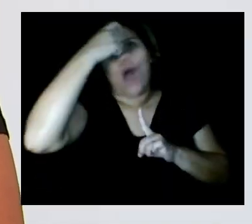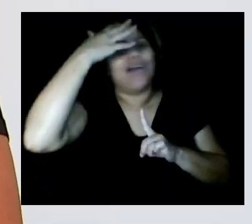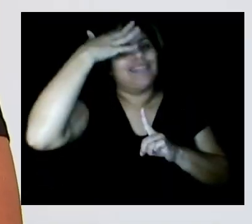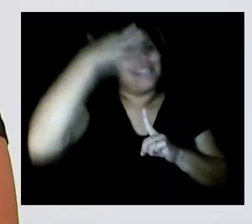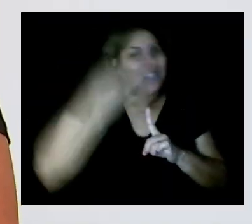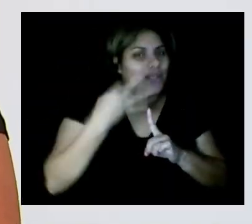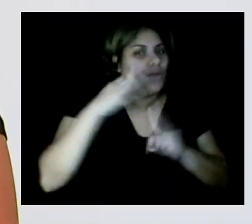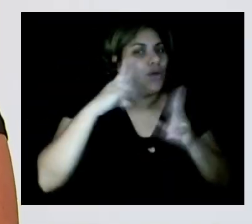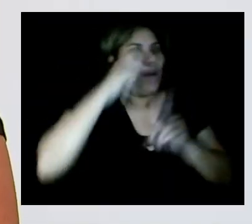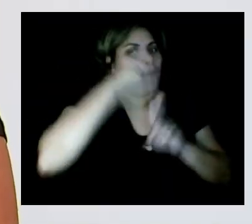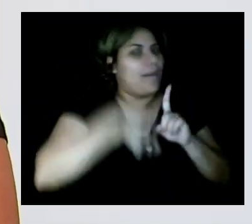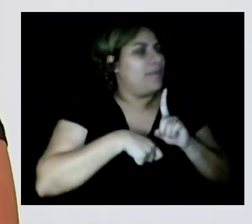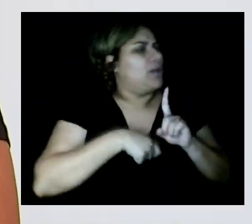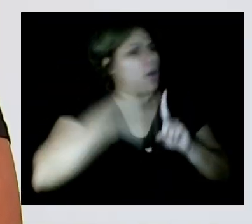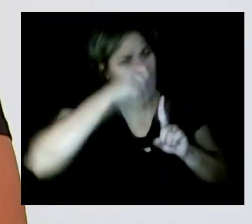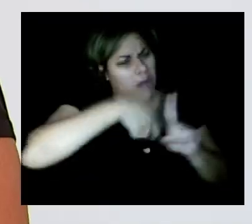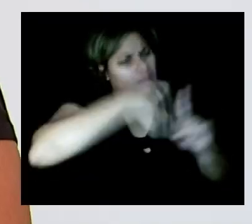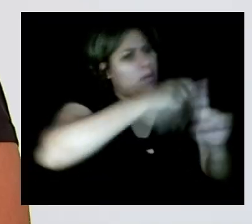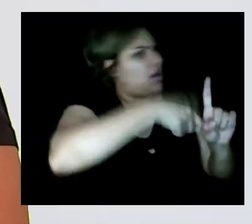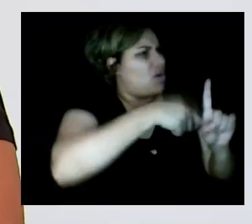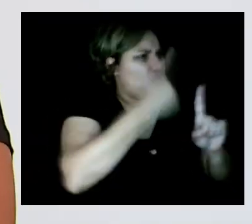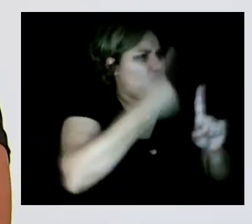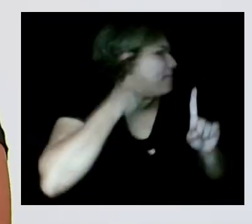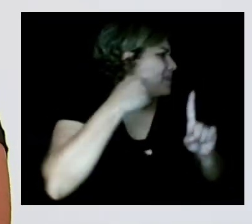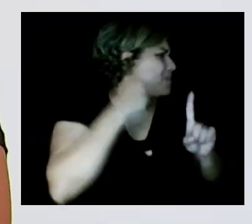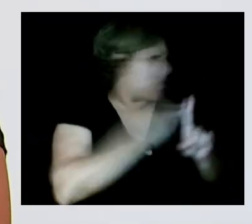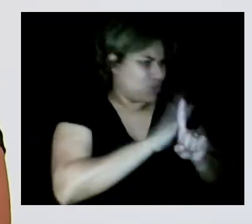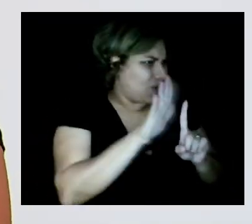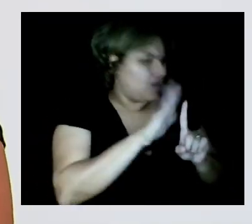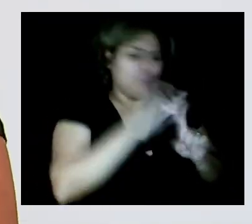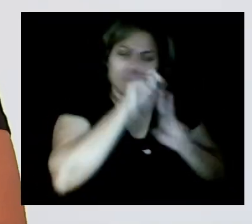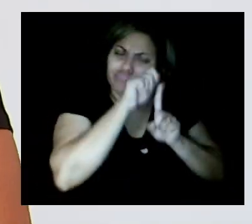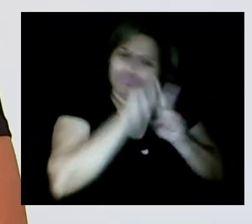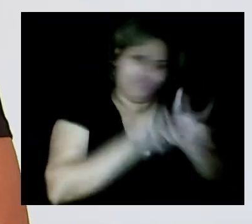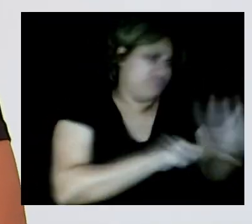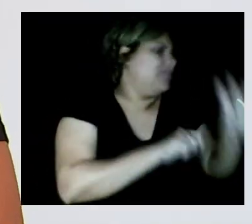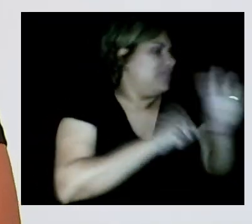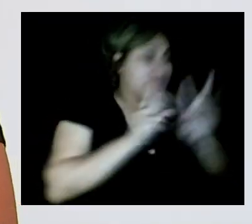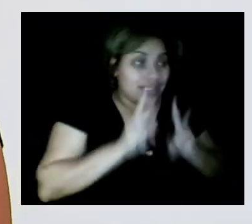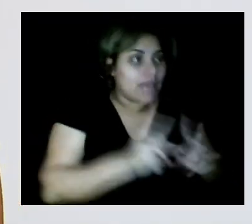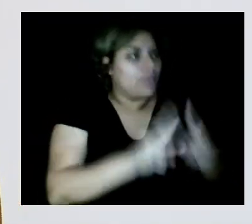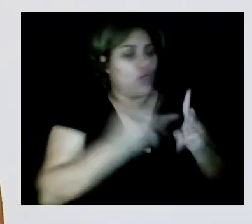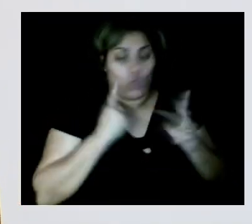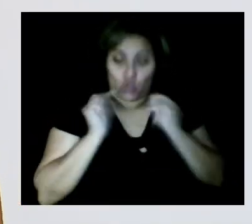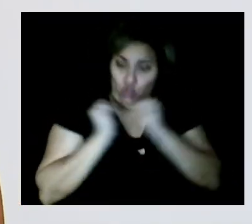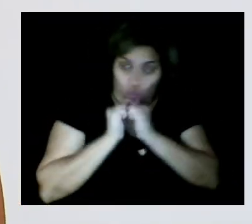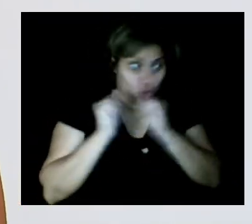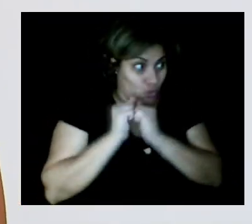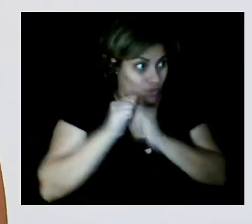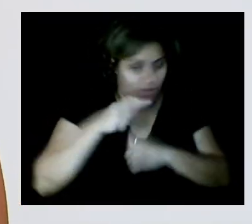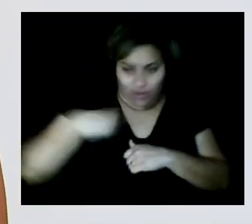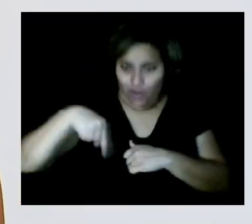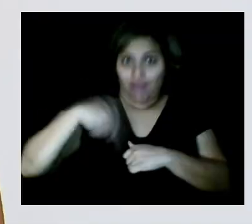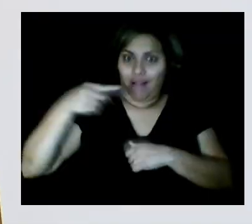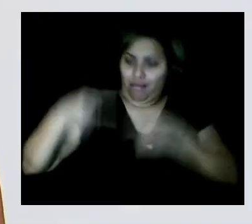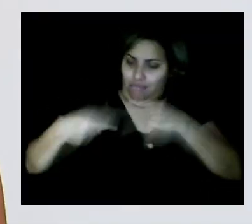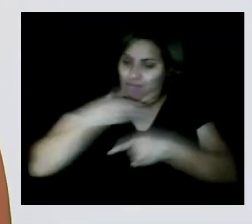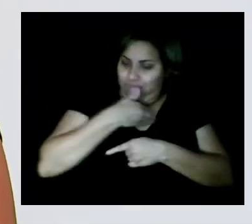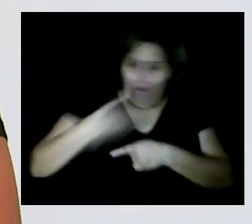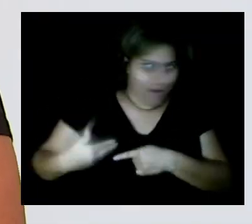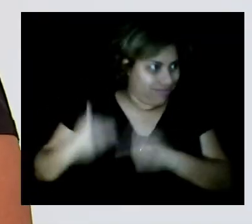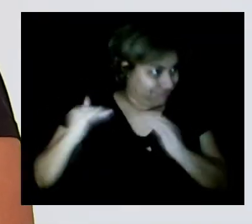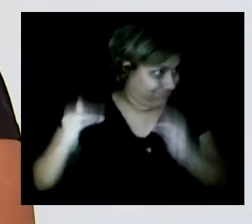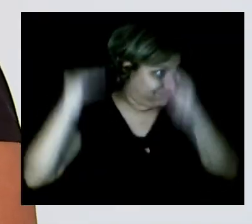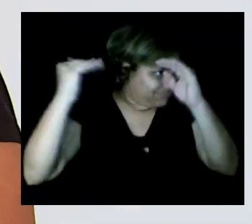E nós estamos aqui para lutar lado a lado, o poder público e as mães, os médicos. Então, eu peço